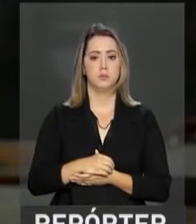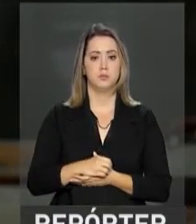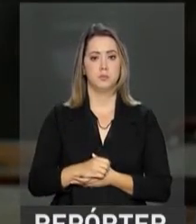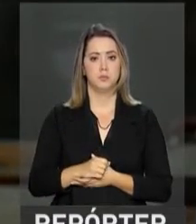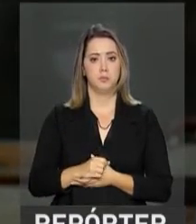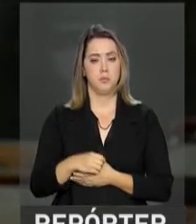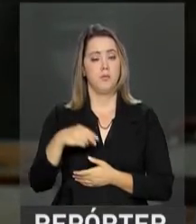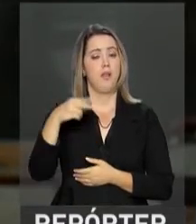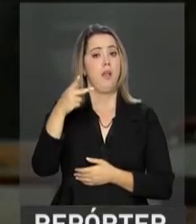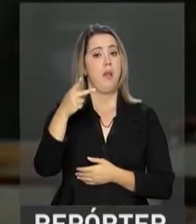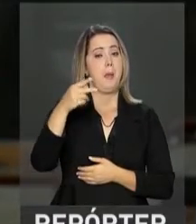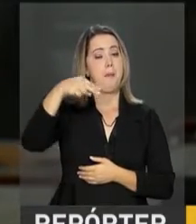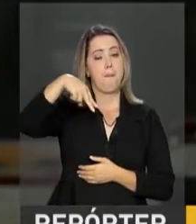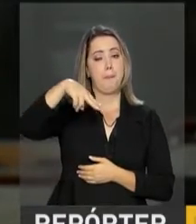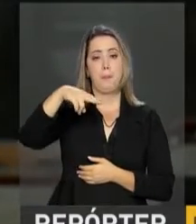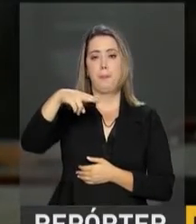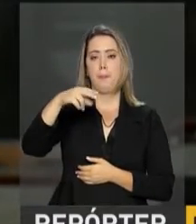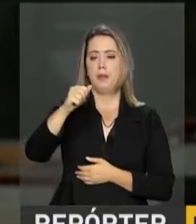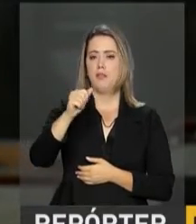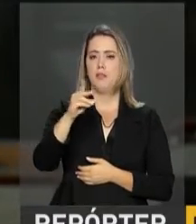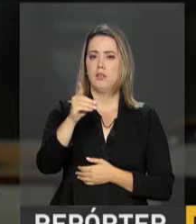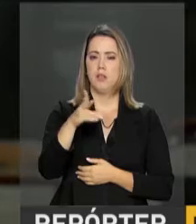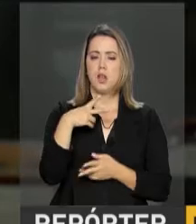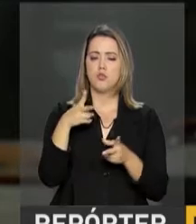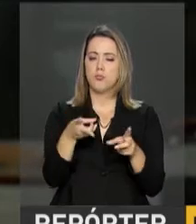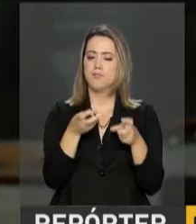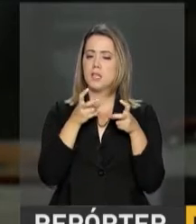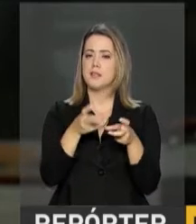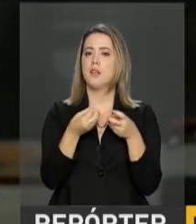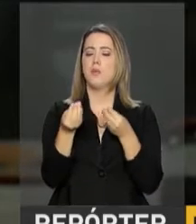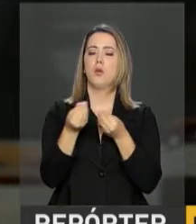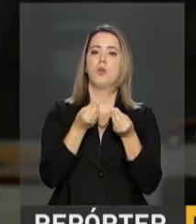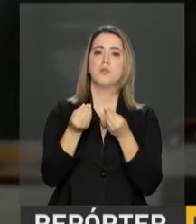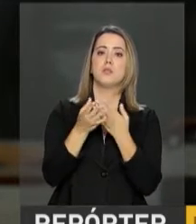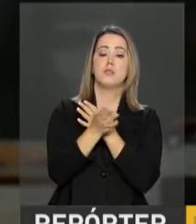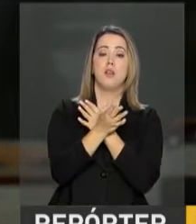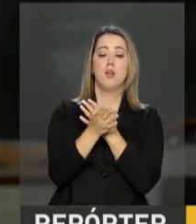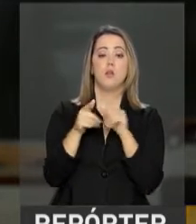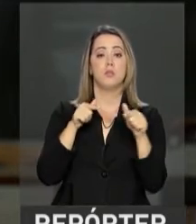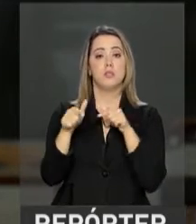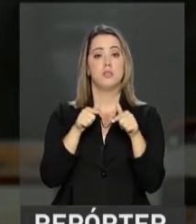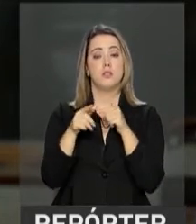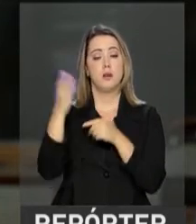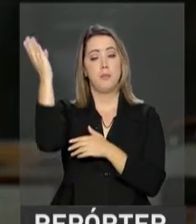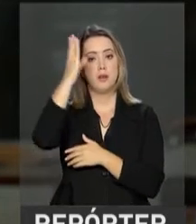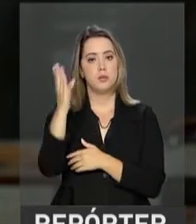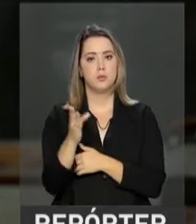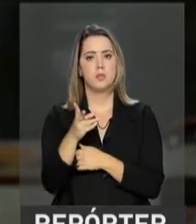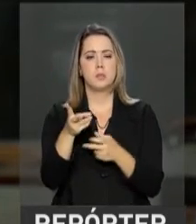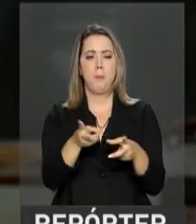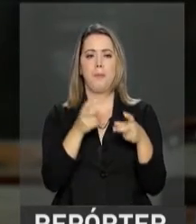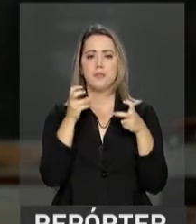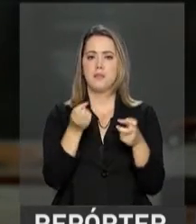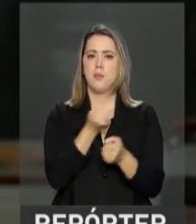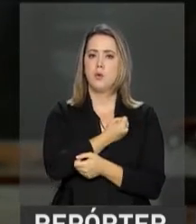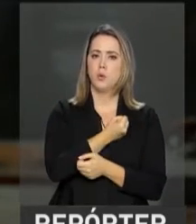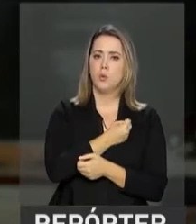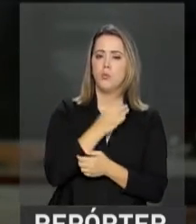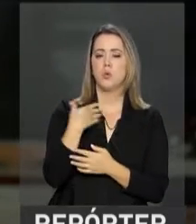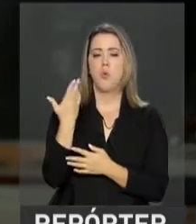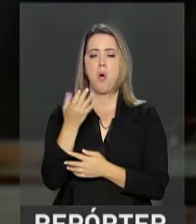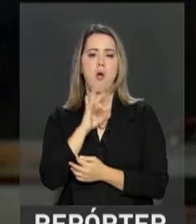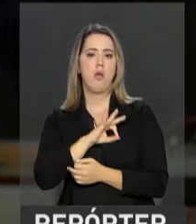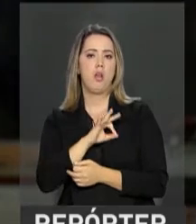pnad contínua de bg é um verdadeiro raio x do mercado de trabalho brasileiro levantar dados sobre a renda